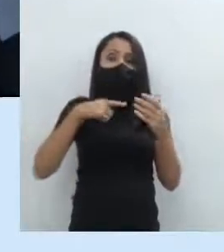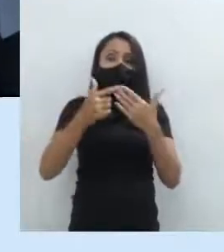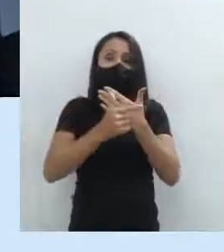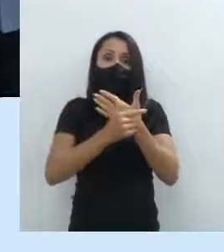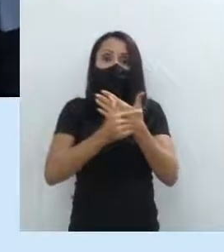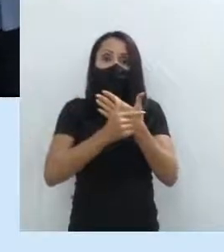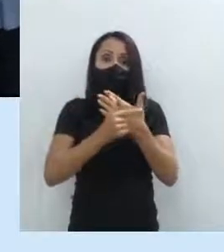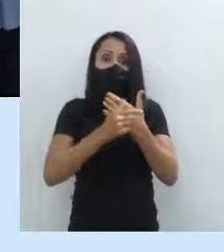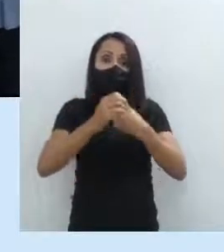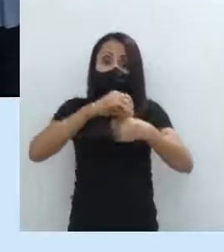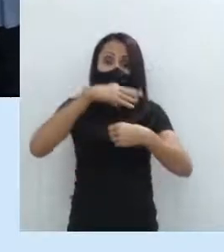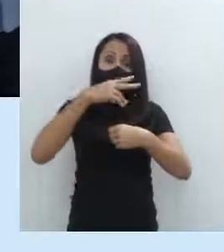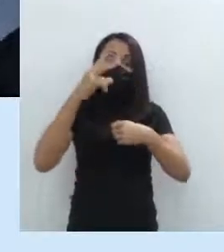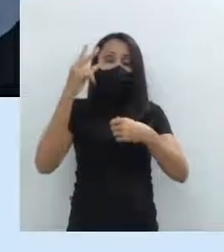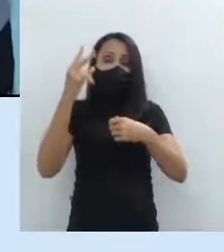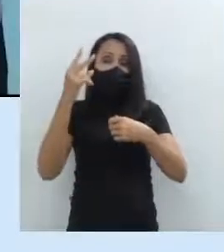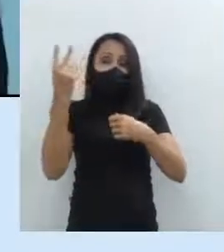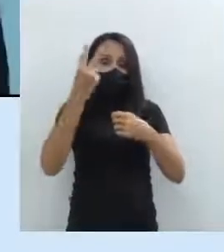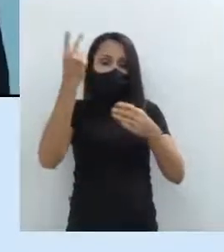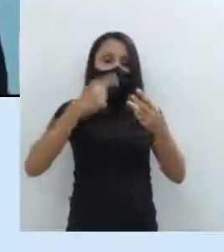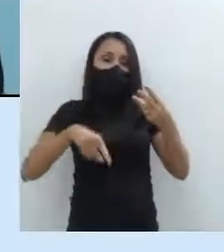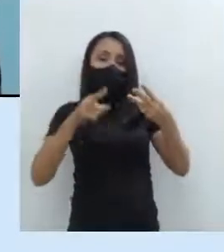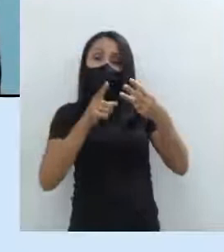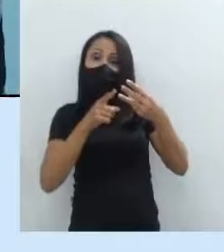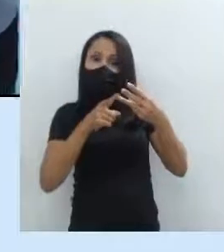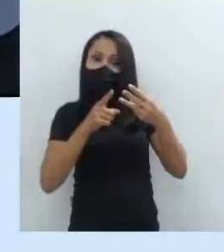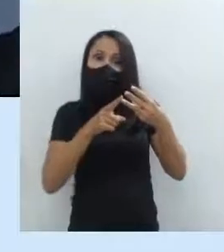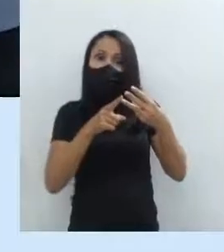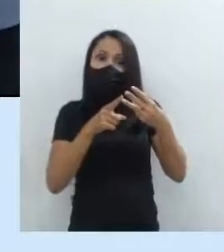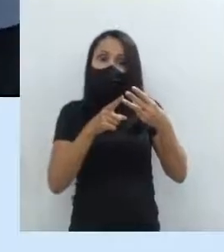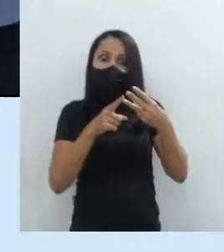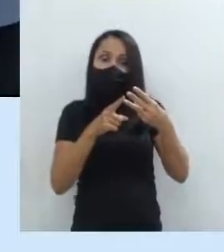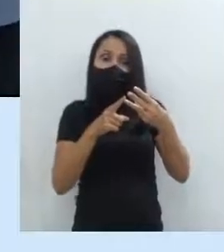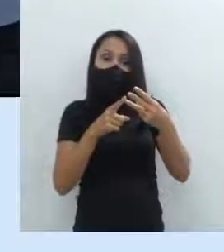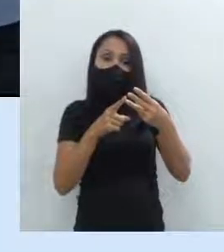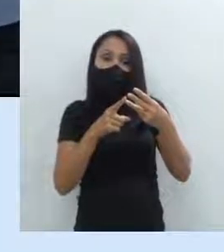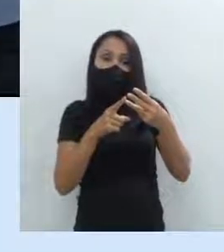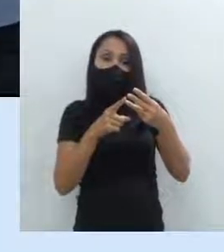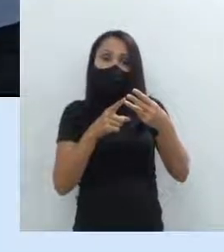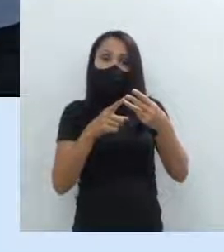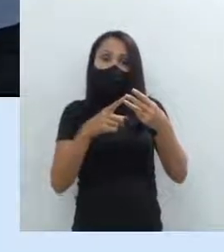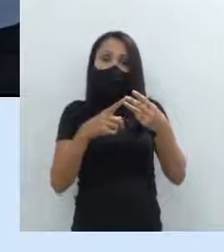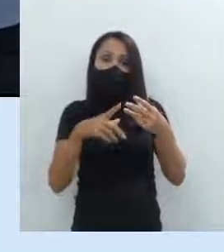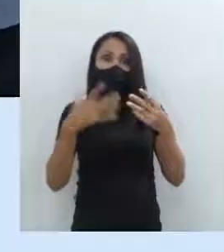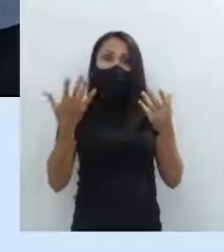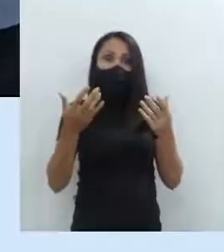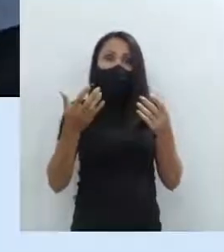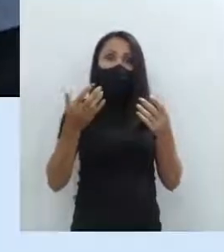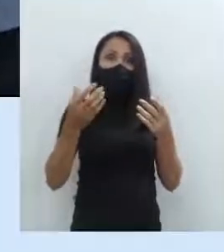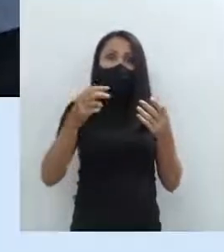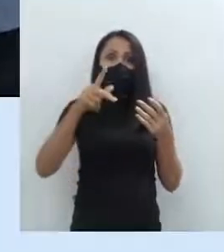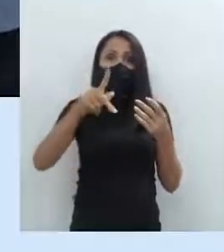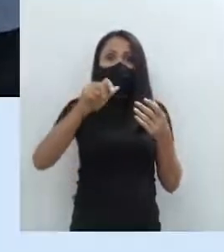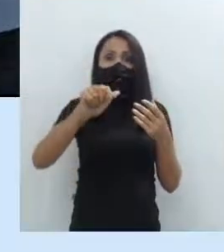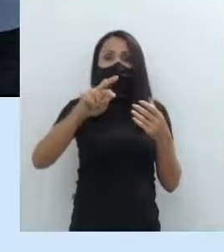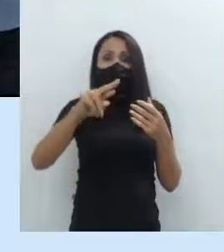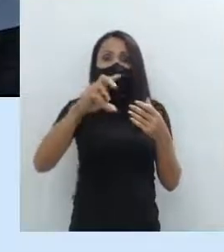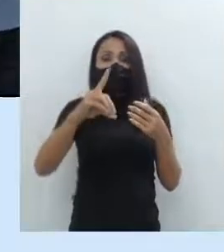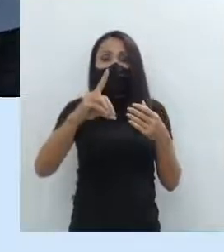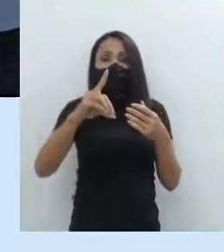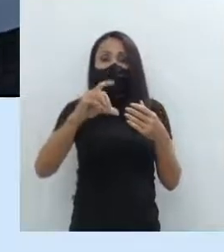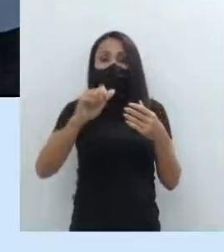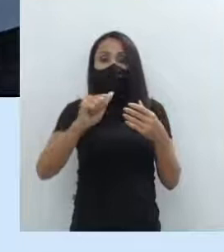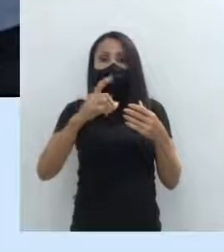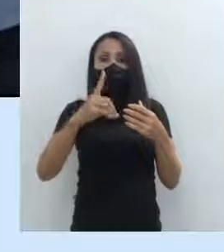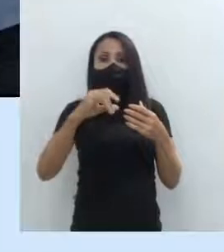nos transmitir valores. Terceiro aspecto, eles são paradigmas para o comportamento humano. Eles